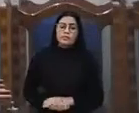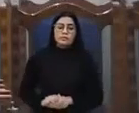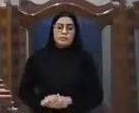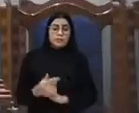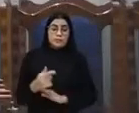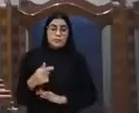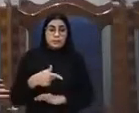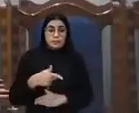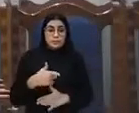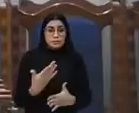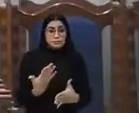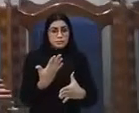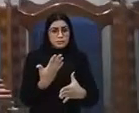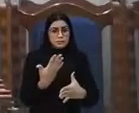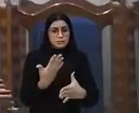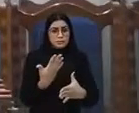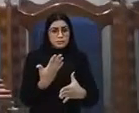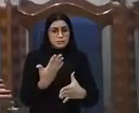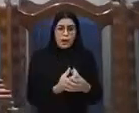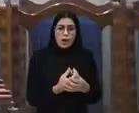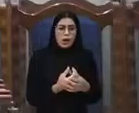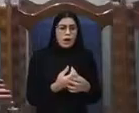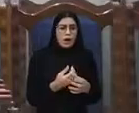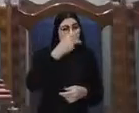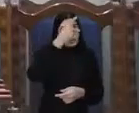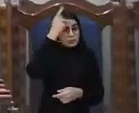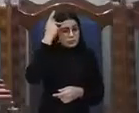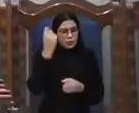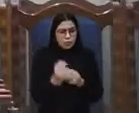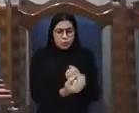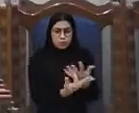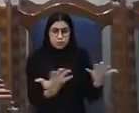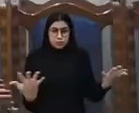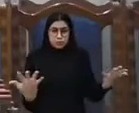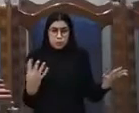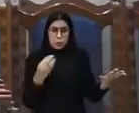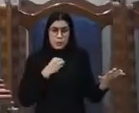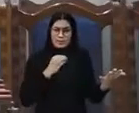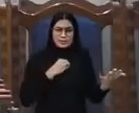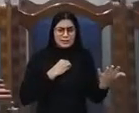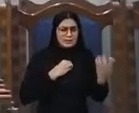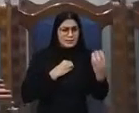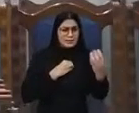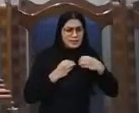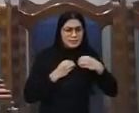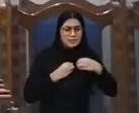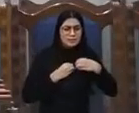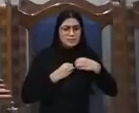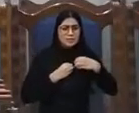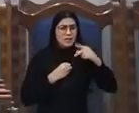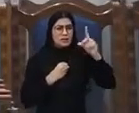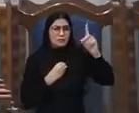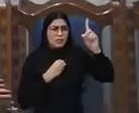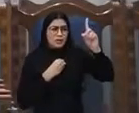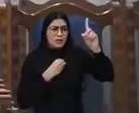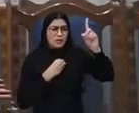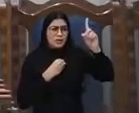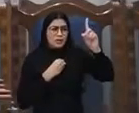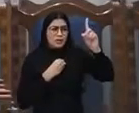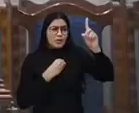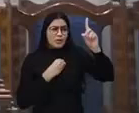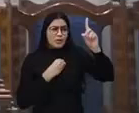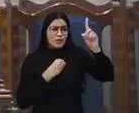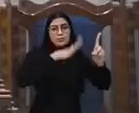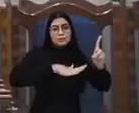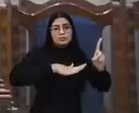Atenas era uma cidade por demais pecaminosa, uma cidade idólatra, uma cidade pagã. Apesar da